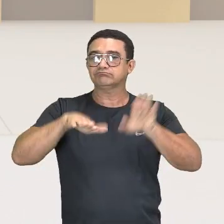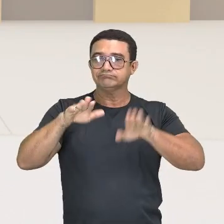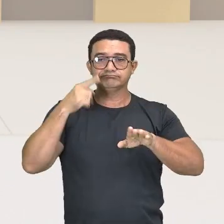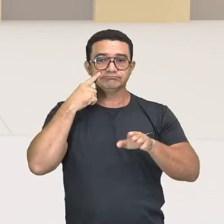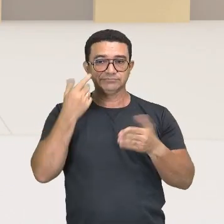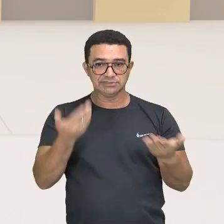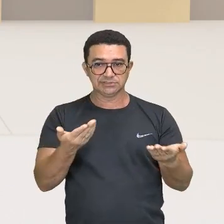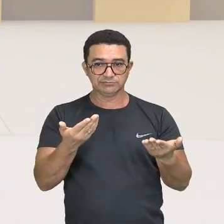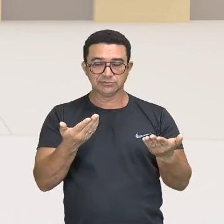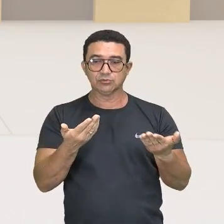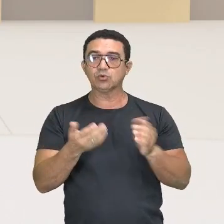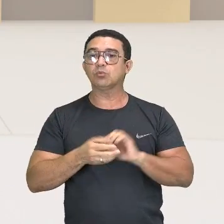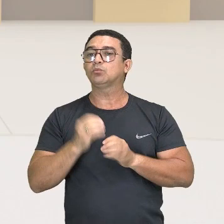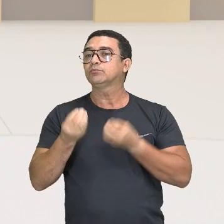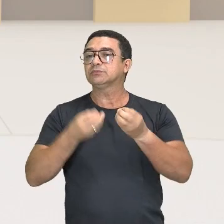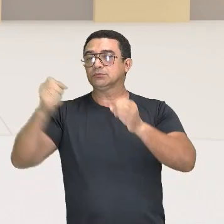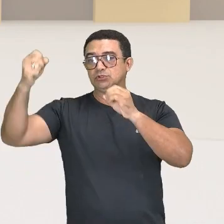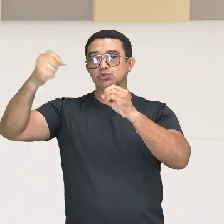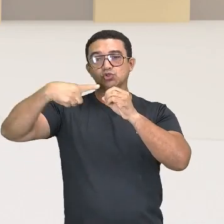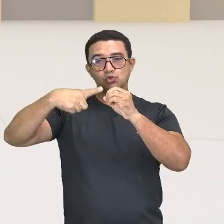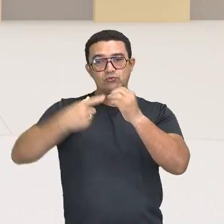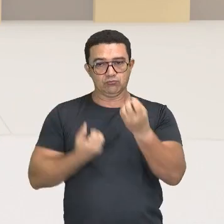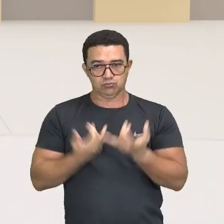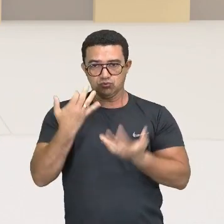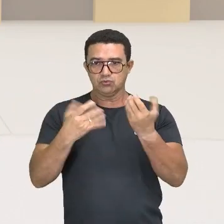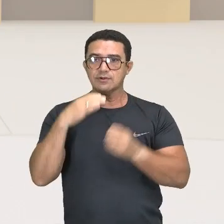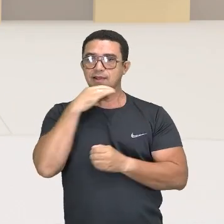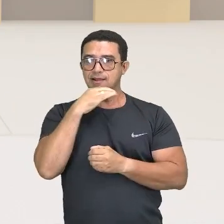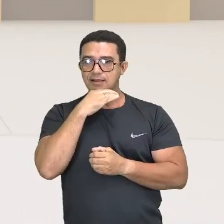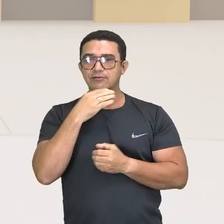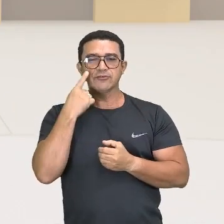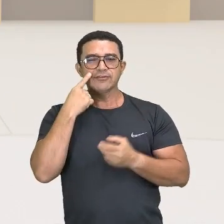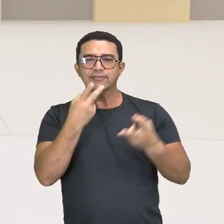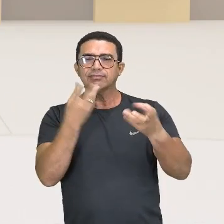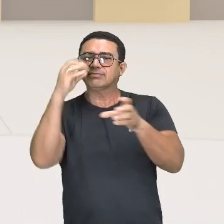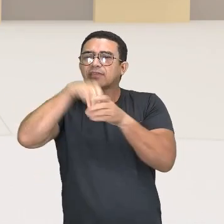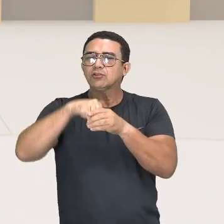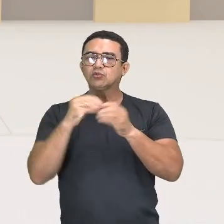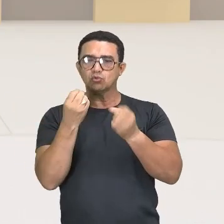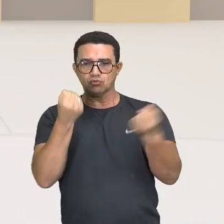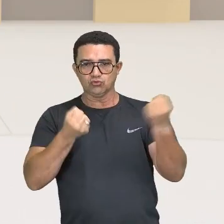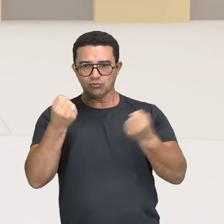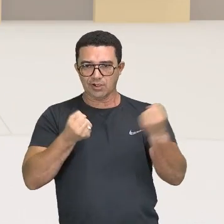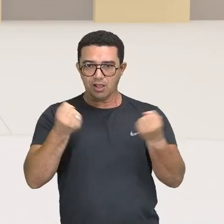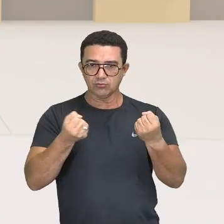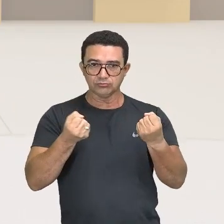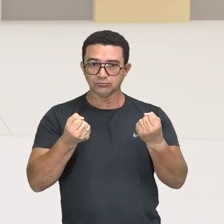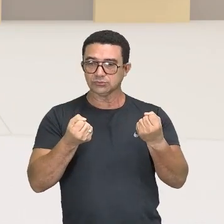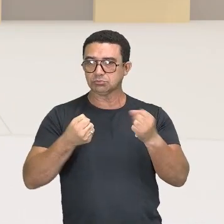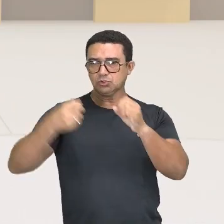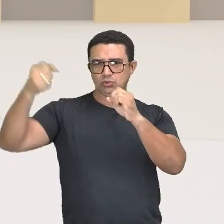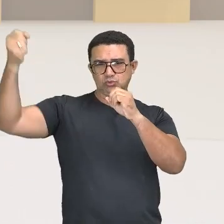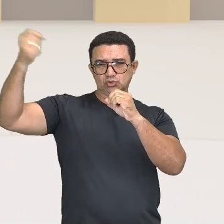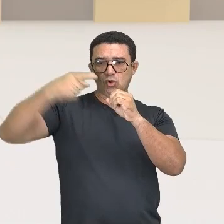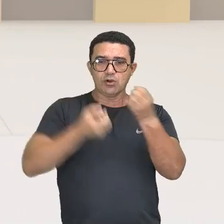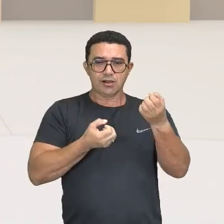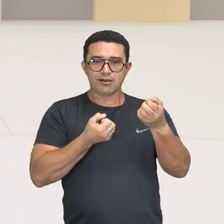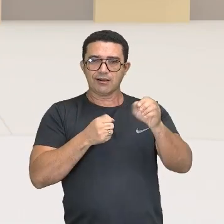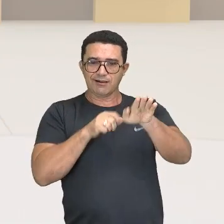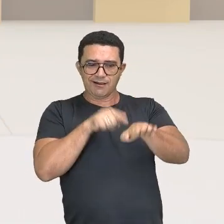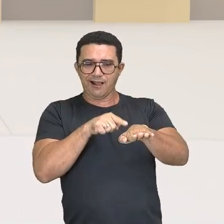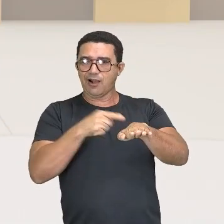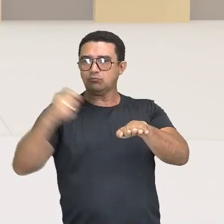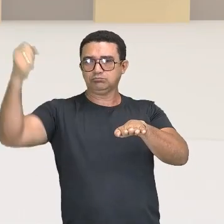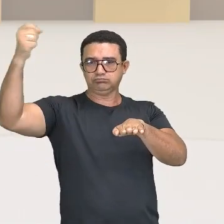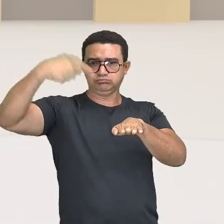formação aí dessa estufa, né? Como um exemplo que a gente visualizou aí no interior dos carros, né? Principalmente ali quando ficam expostos ali ao sol,